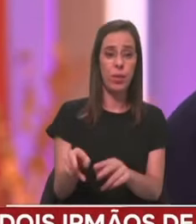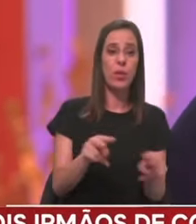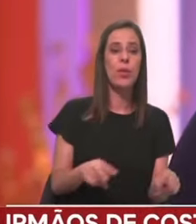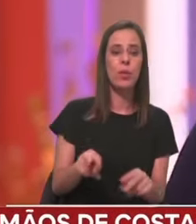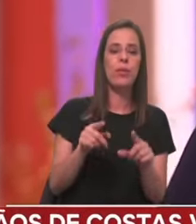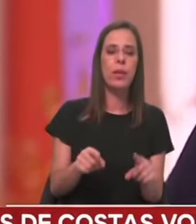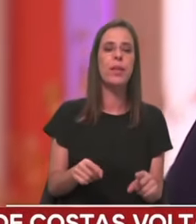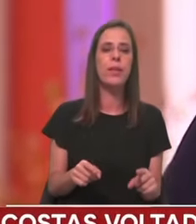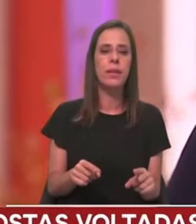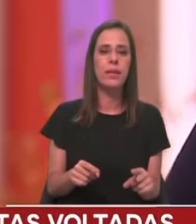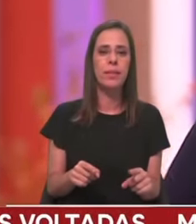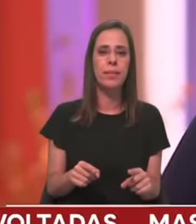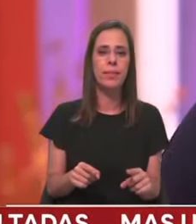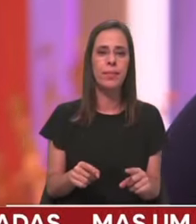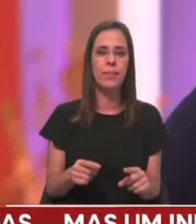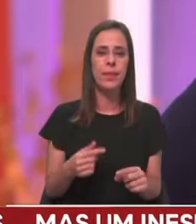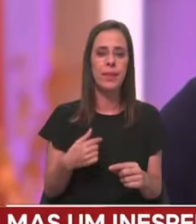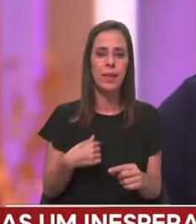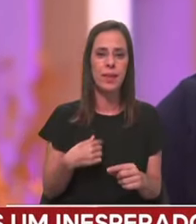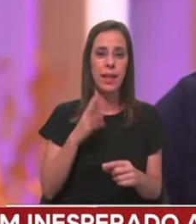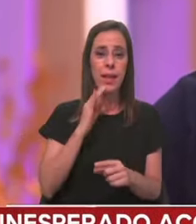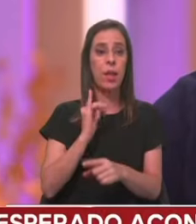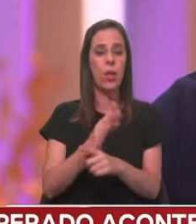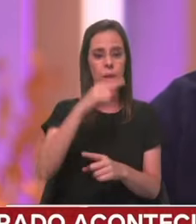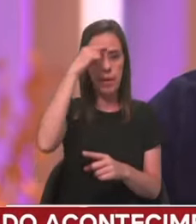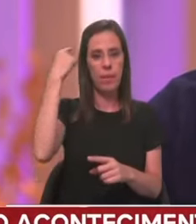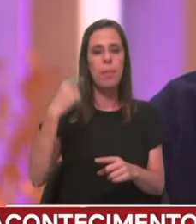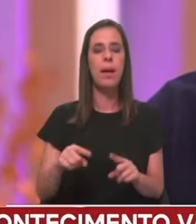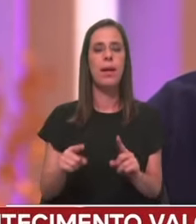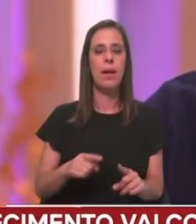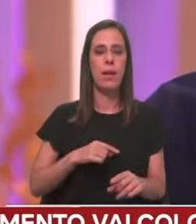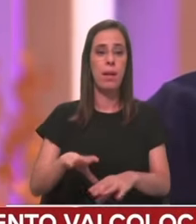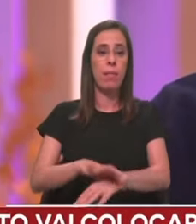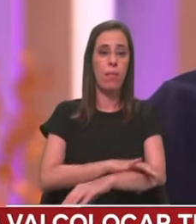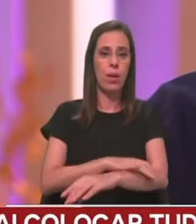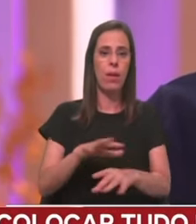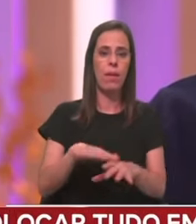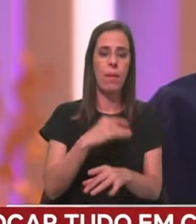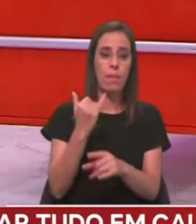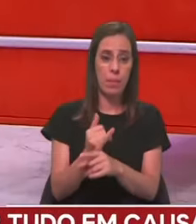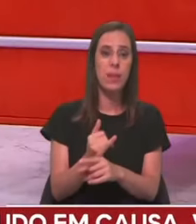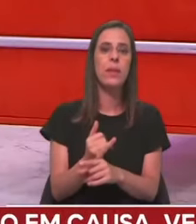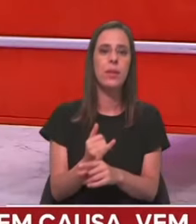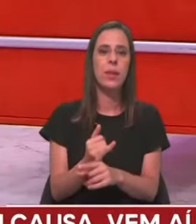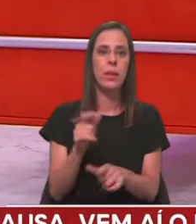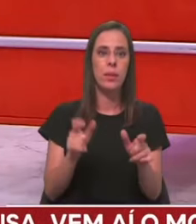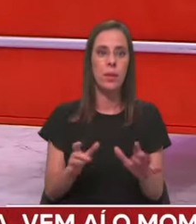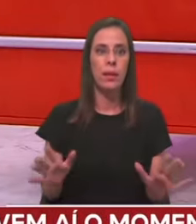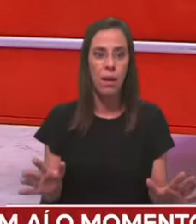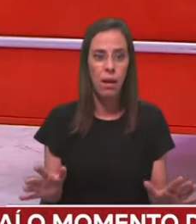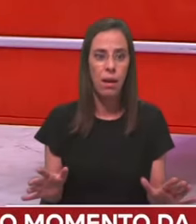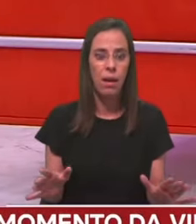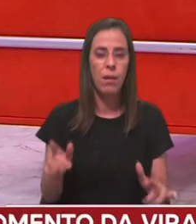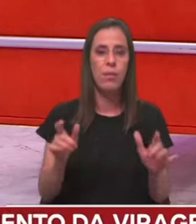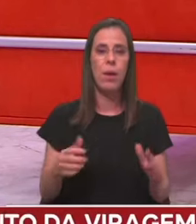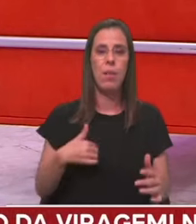a ver foi a minha prótese eu tentei outra manobra mais difícil e a minha prótese partiu-se ao meio as pessoas ficaram muito preocupadas do